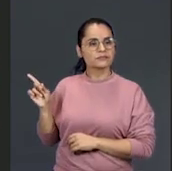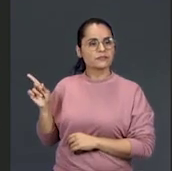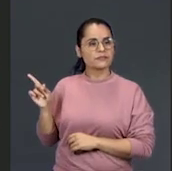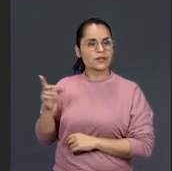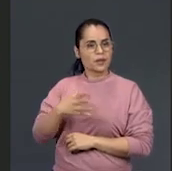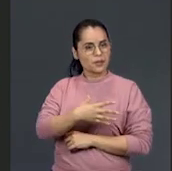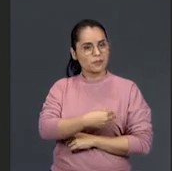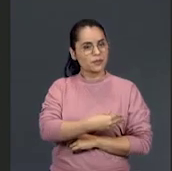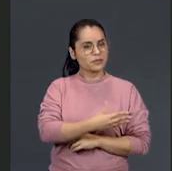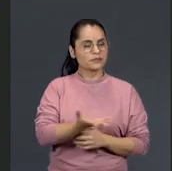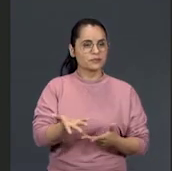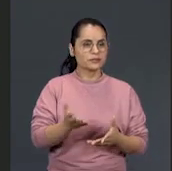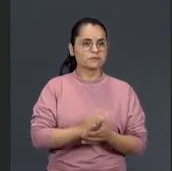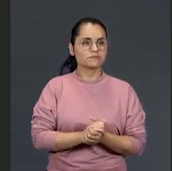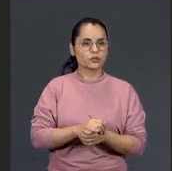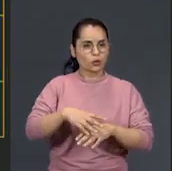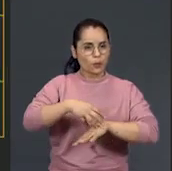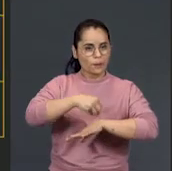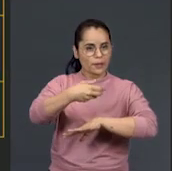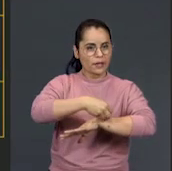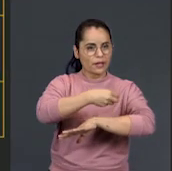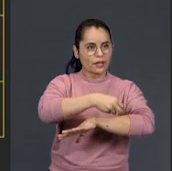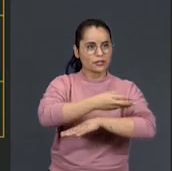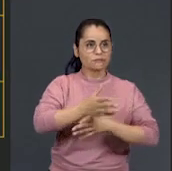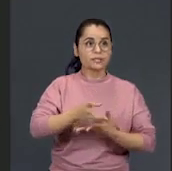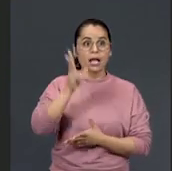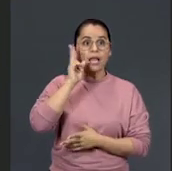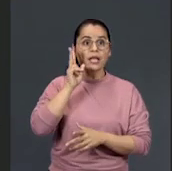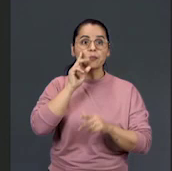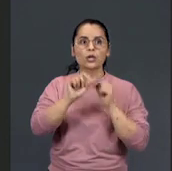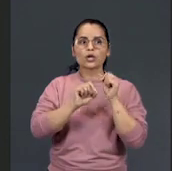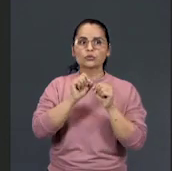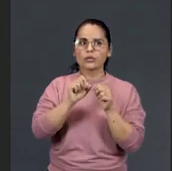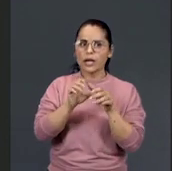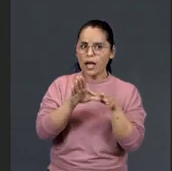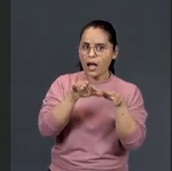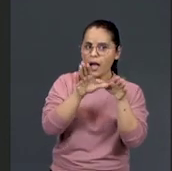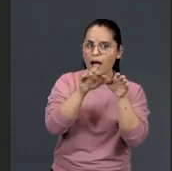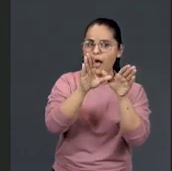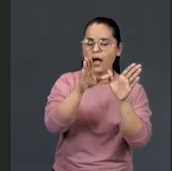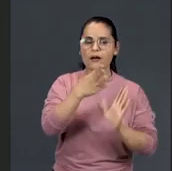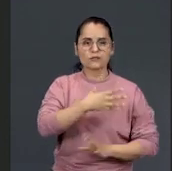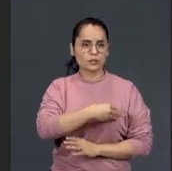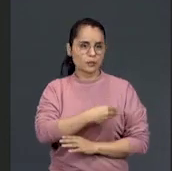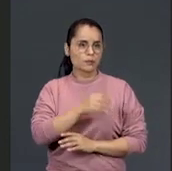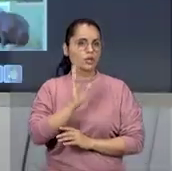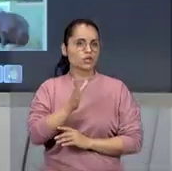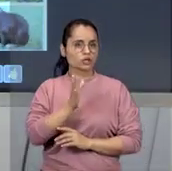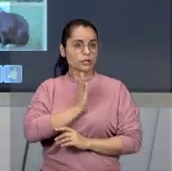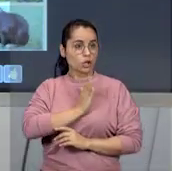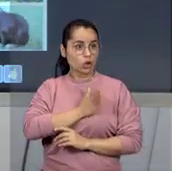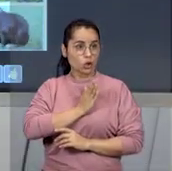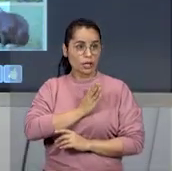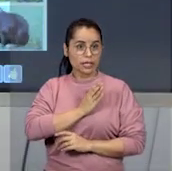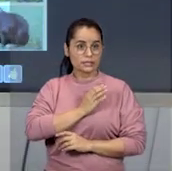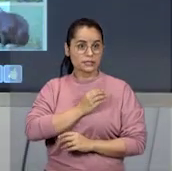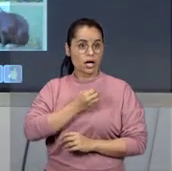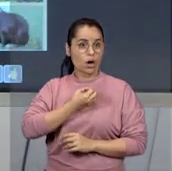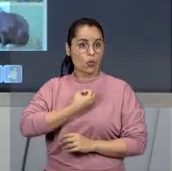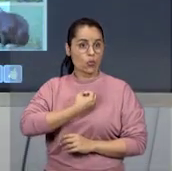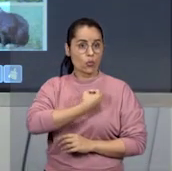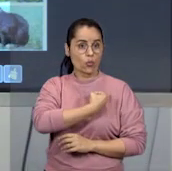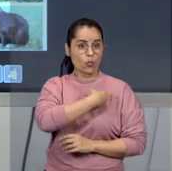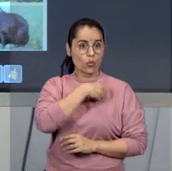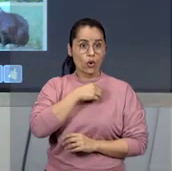e os mamíferos aí com pelos, né? Lembrando que aves e mamíferos, eles já têm um coração com 4